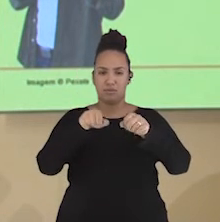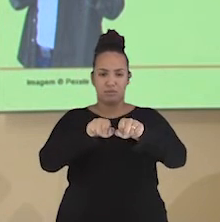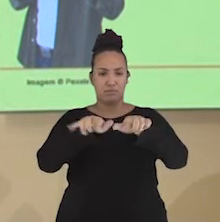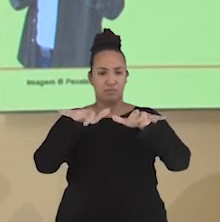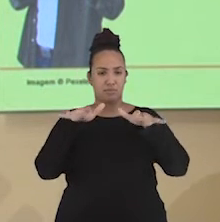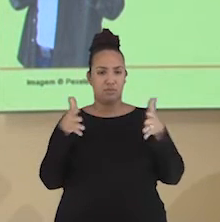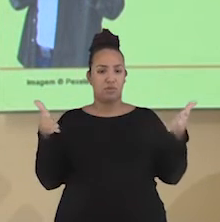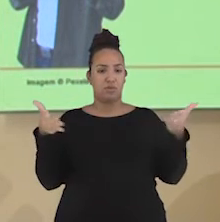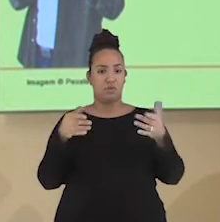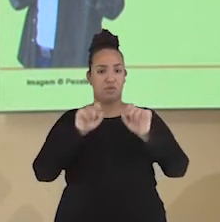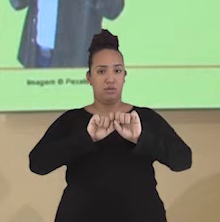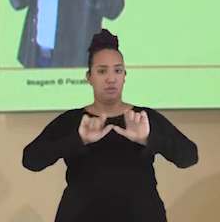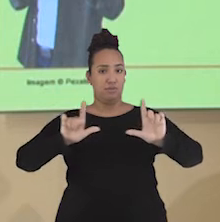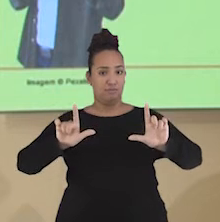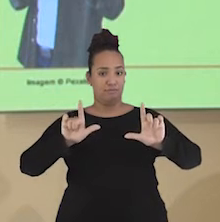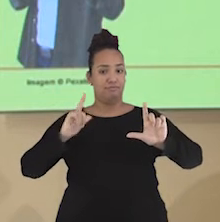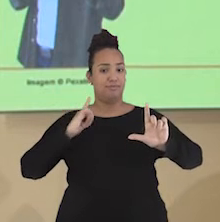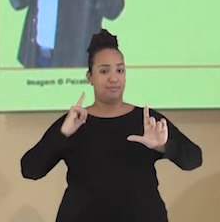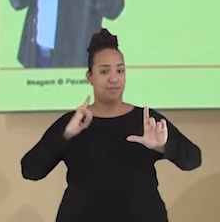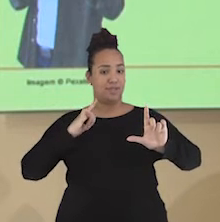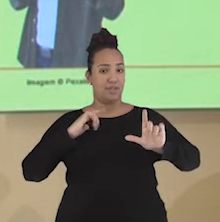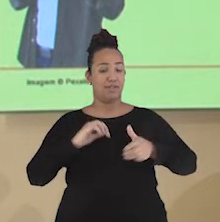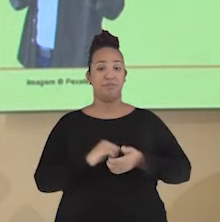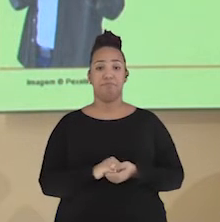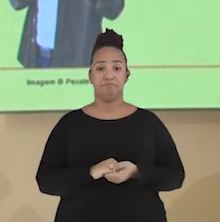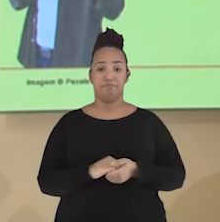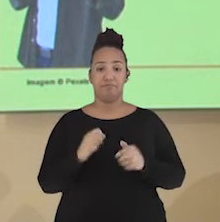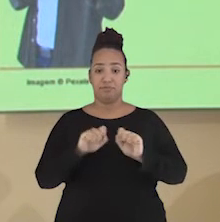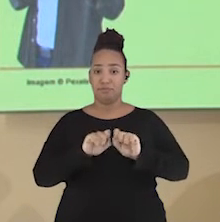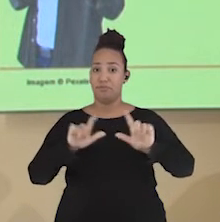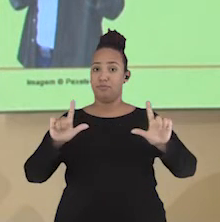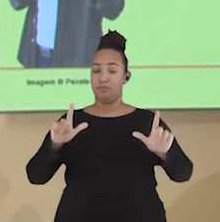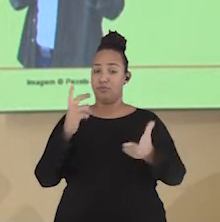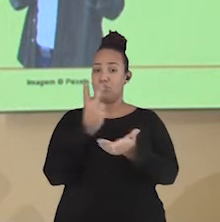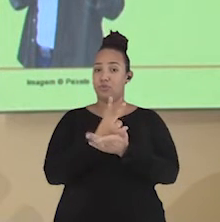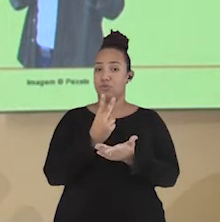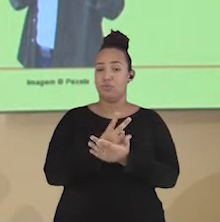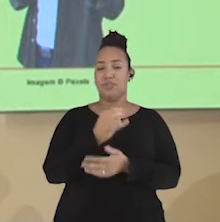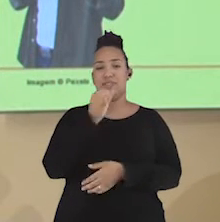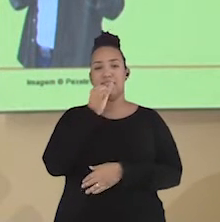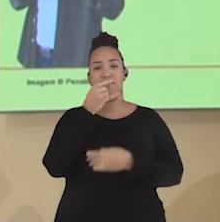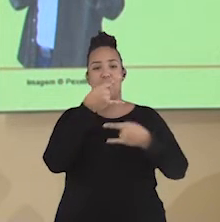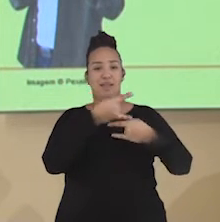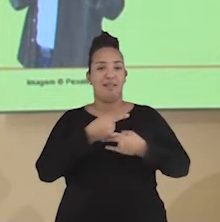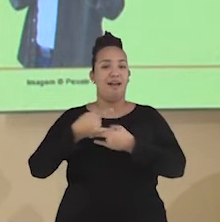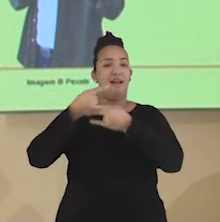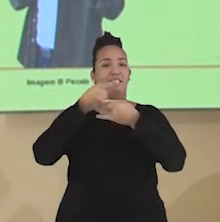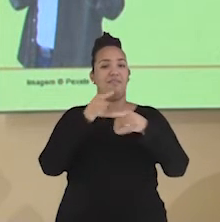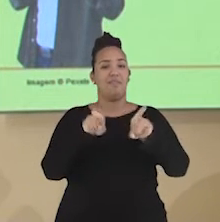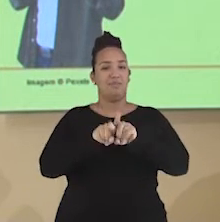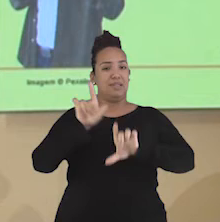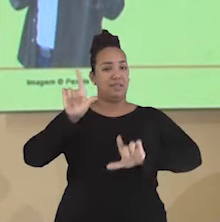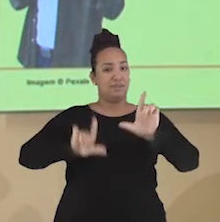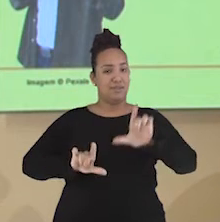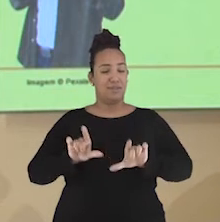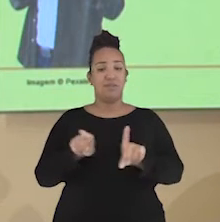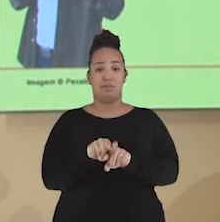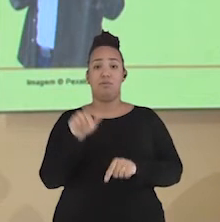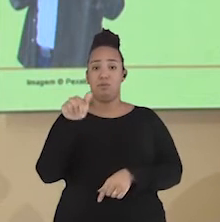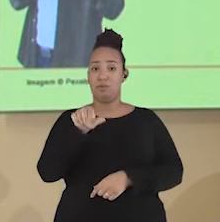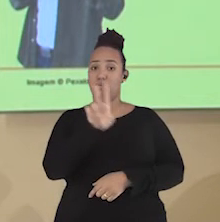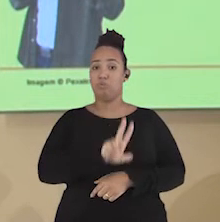vivemos é esse aí que está aparecendo na sua tela. Ele apareceu e aparece nas lives, na televisão, também está sendo